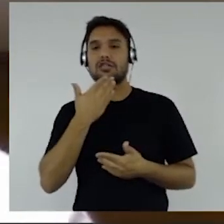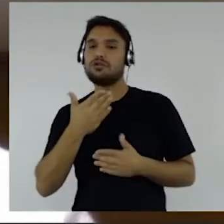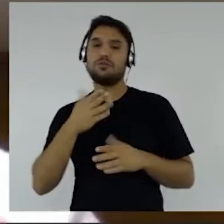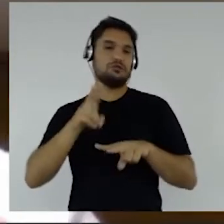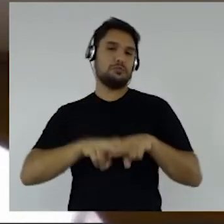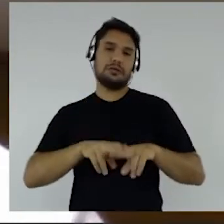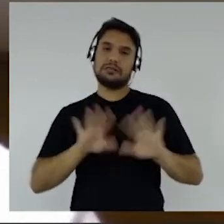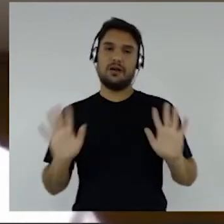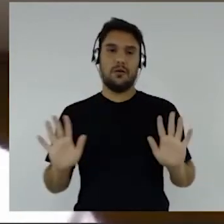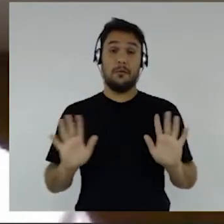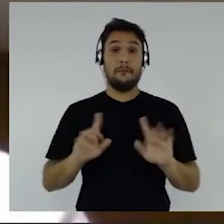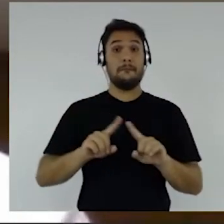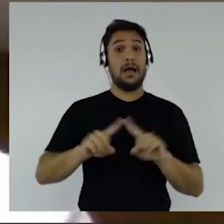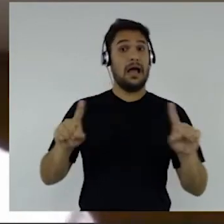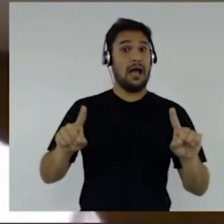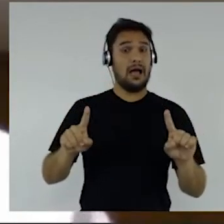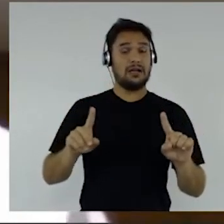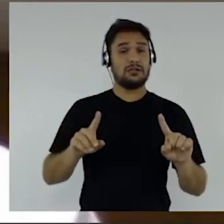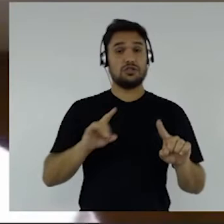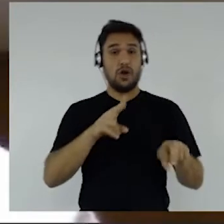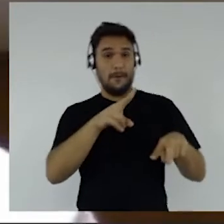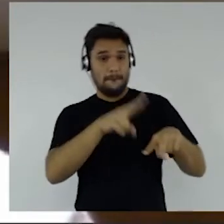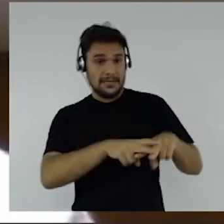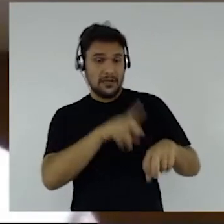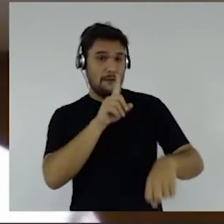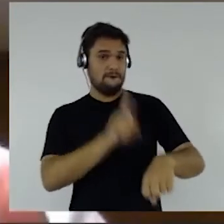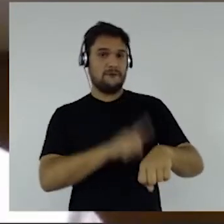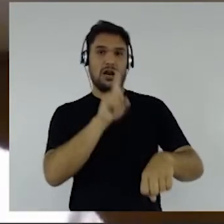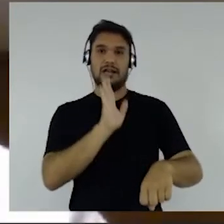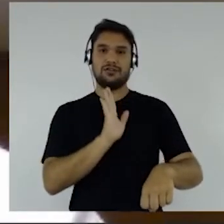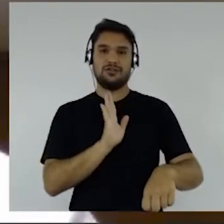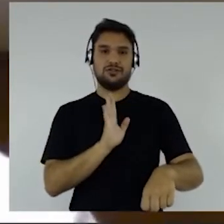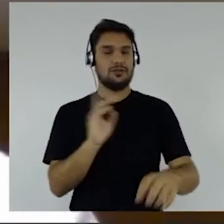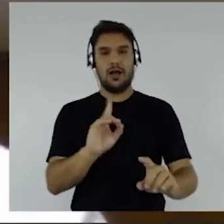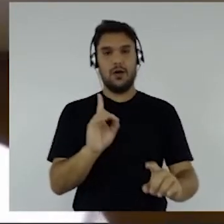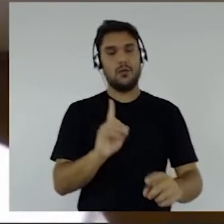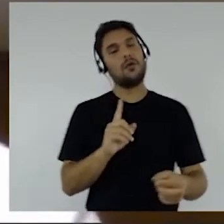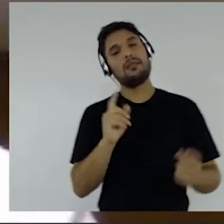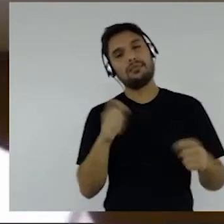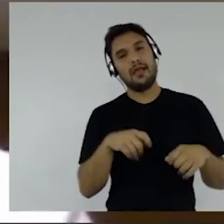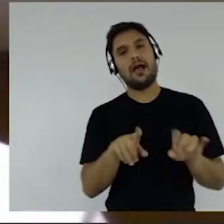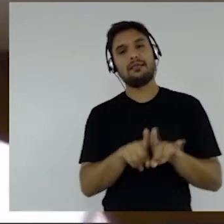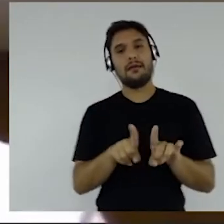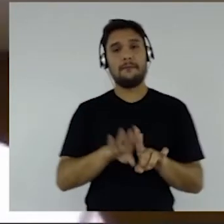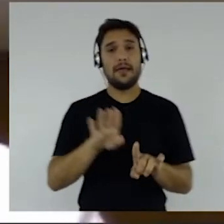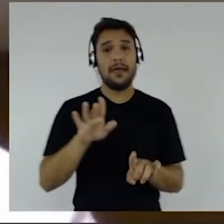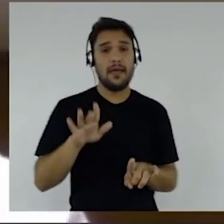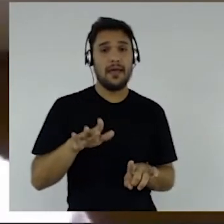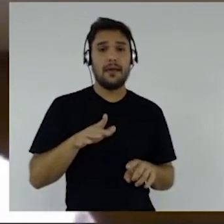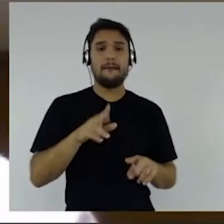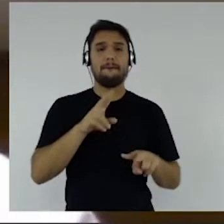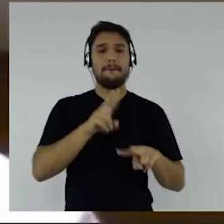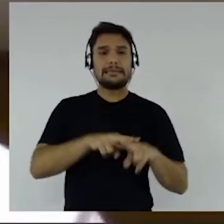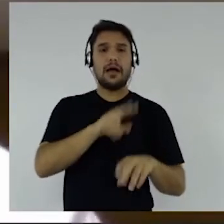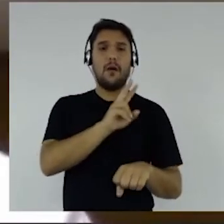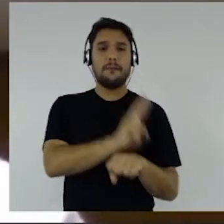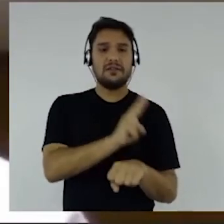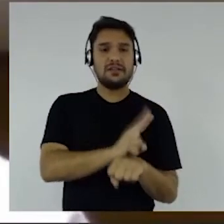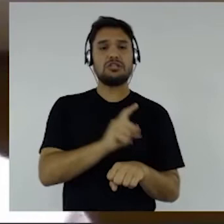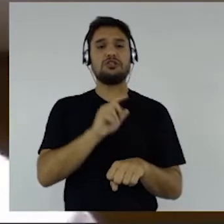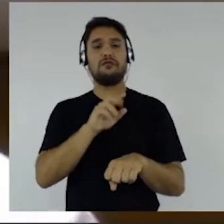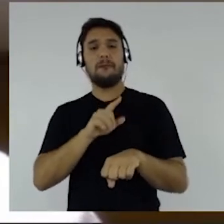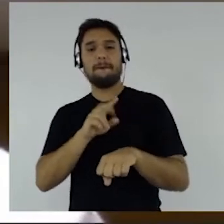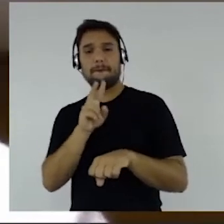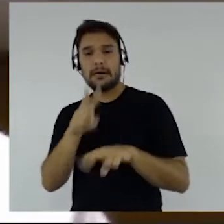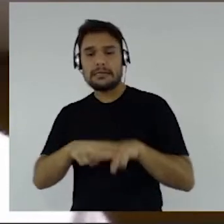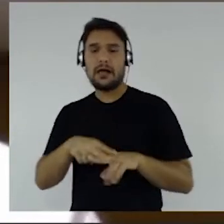prisão. Cuidado com isso, não apenas prisão em flagrante. Então, em tese, cabia também na prisão preventiva, na prisão